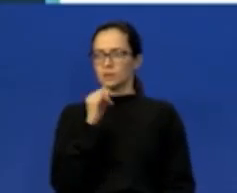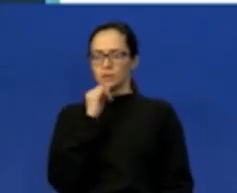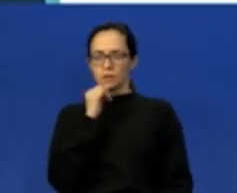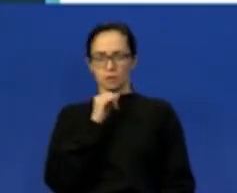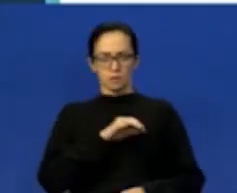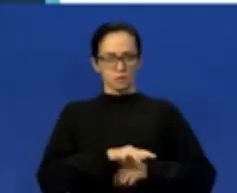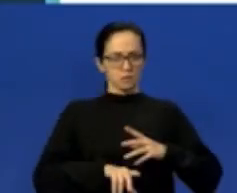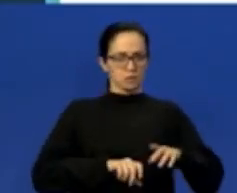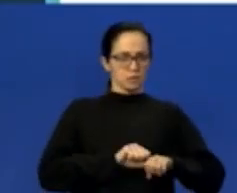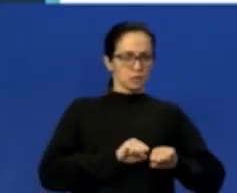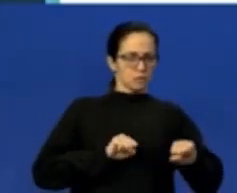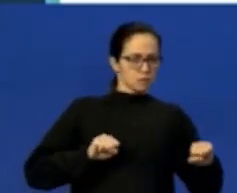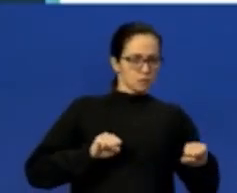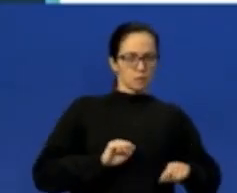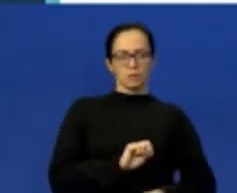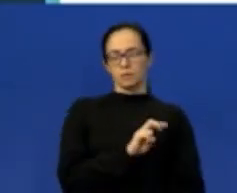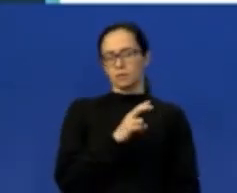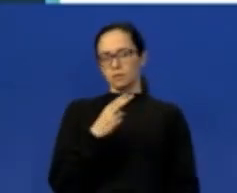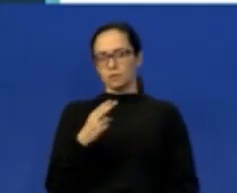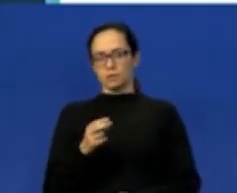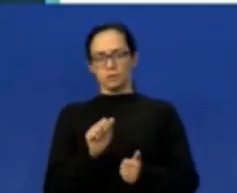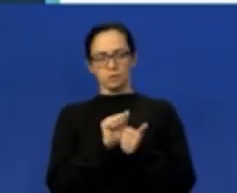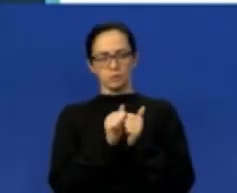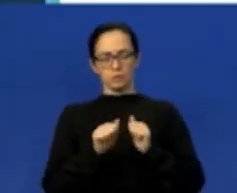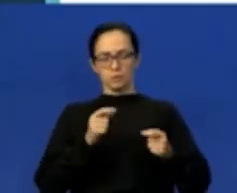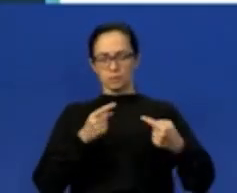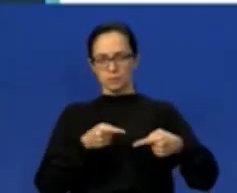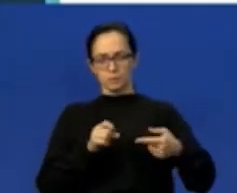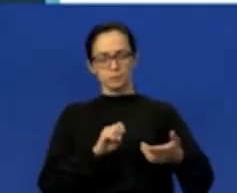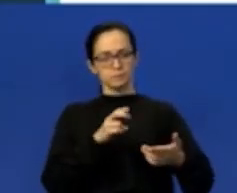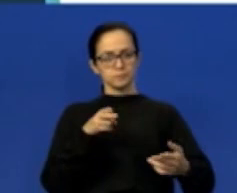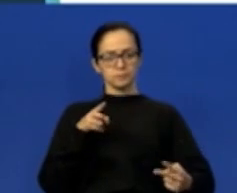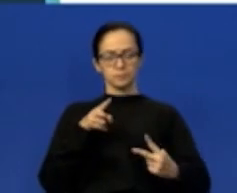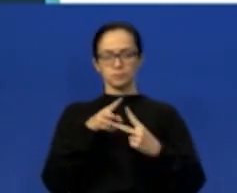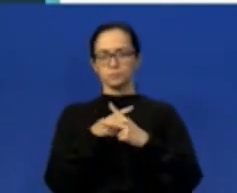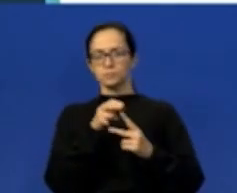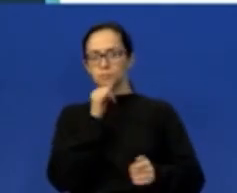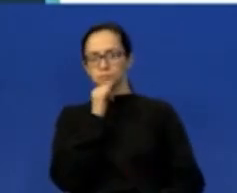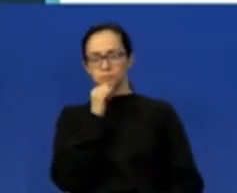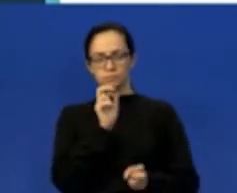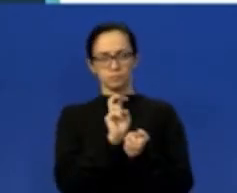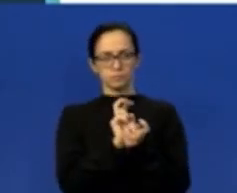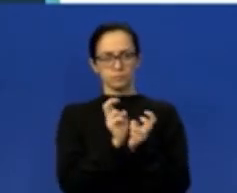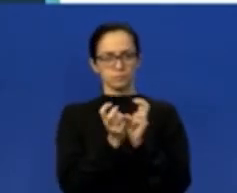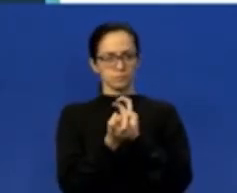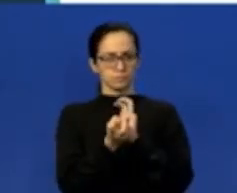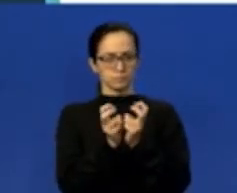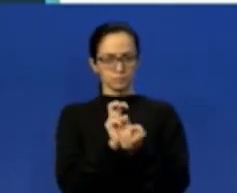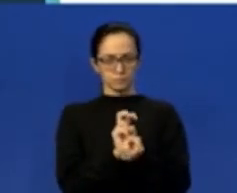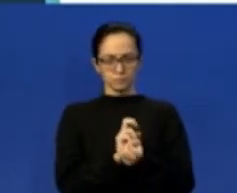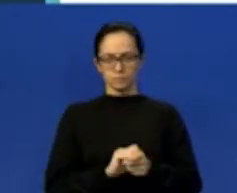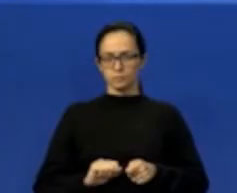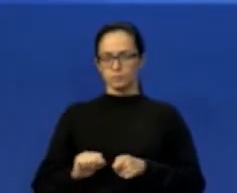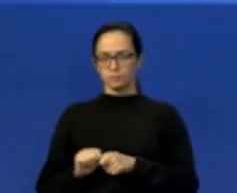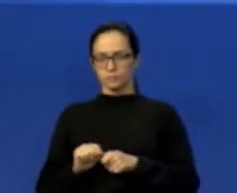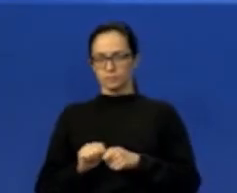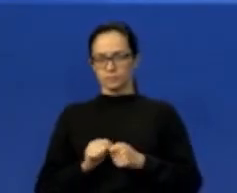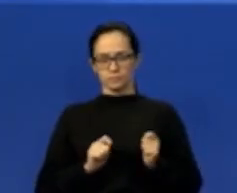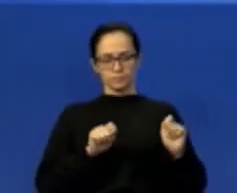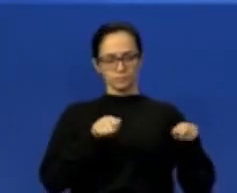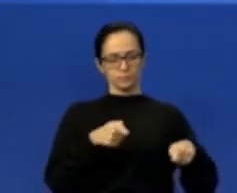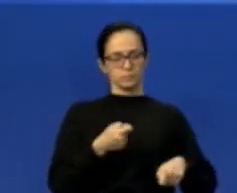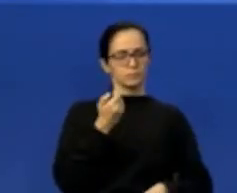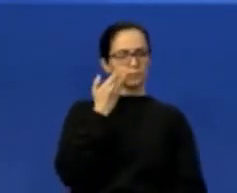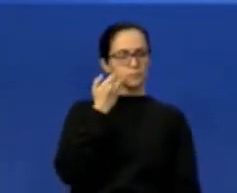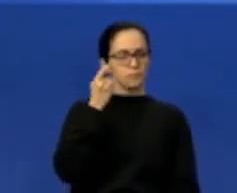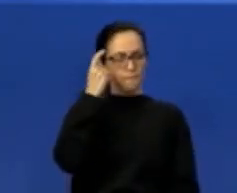artes marciais ou de modalidades esportivas de combate, ou lutas, por exemplo, como a capoeira. Nós vamos definir aqui nessa disciplina